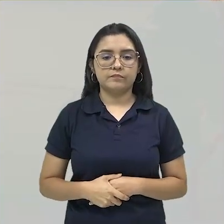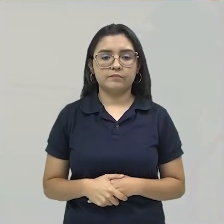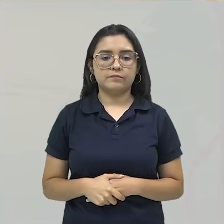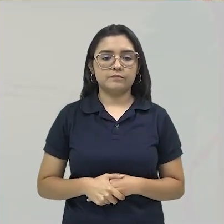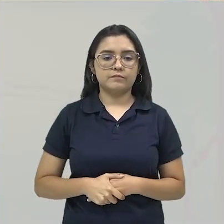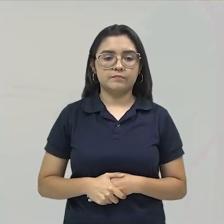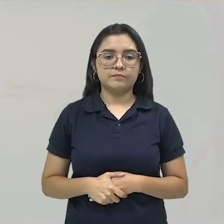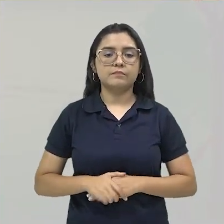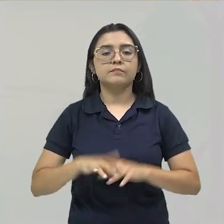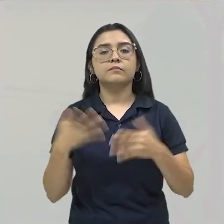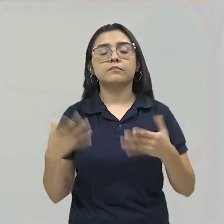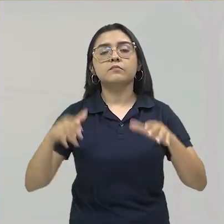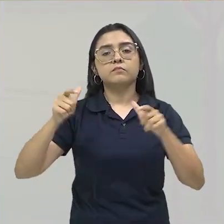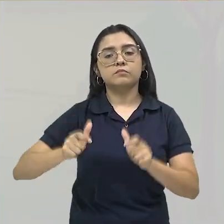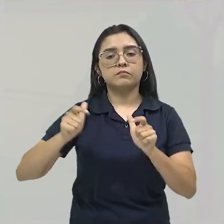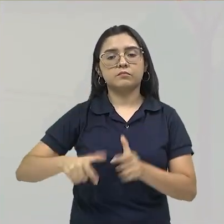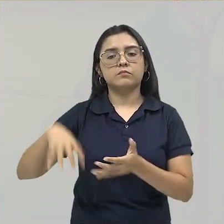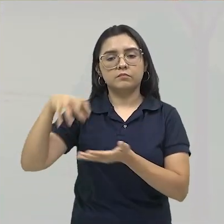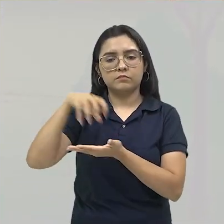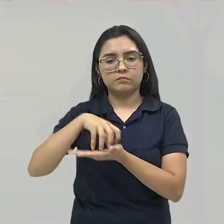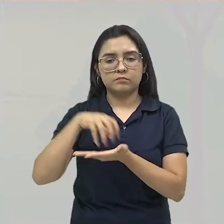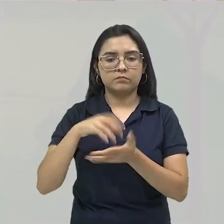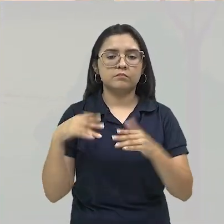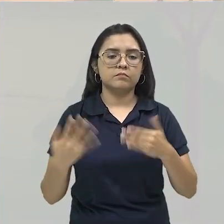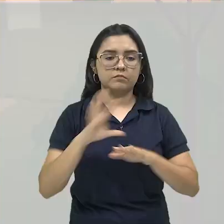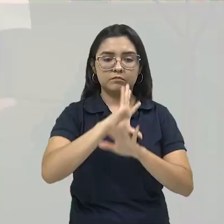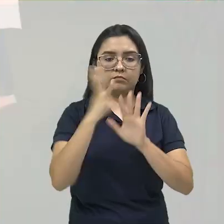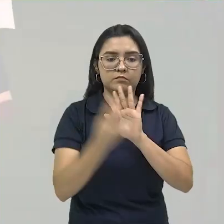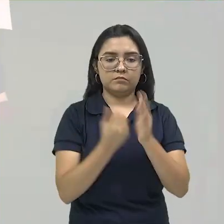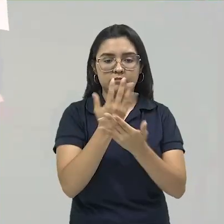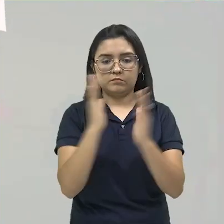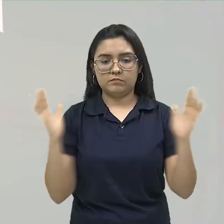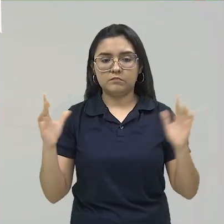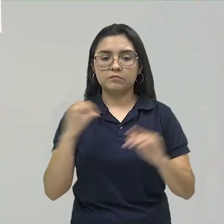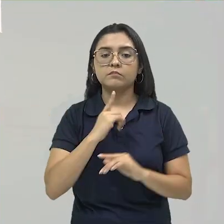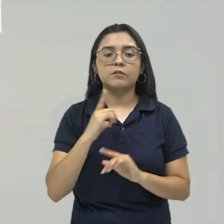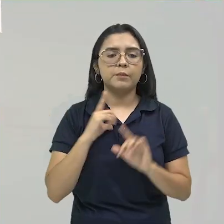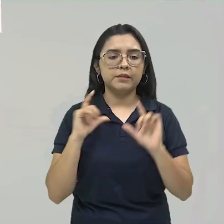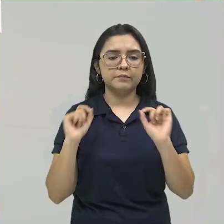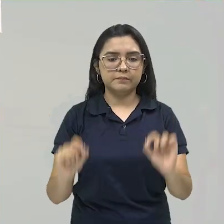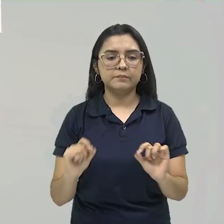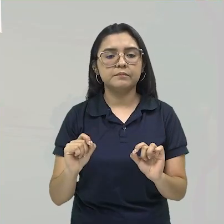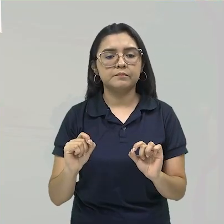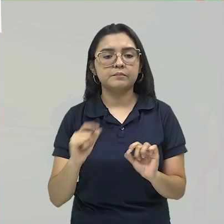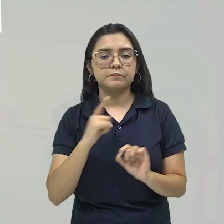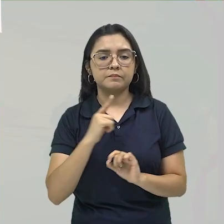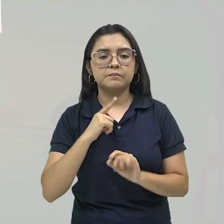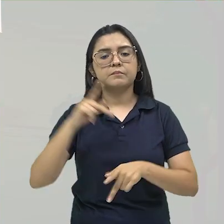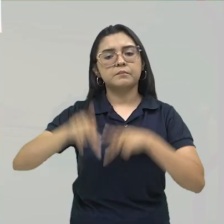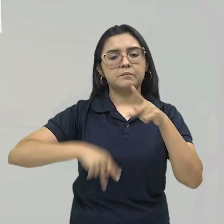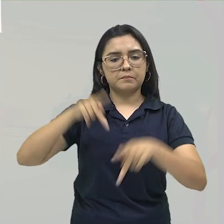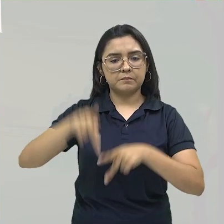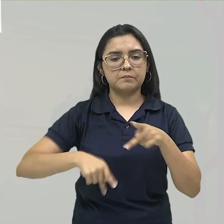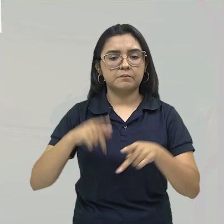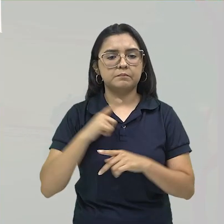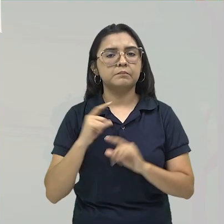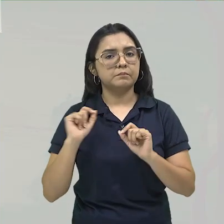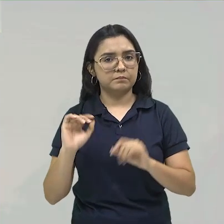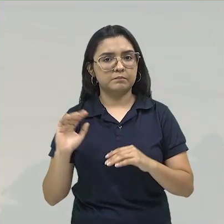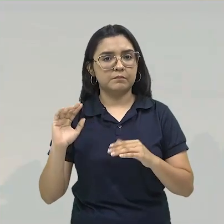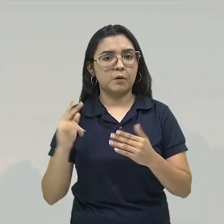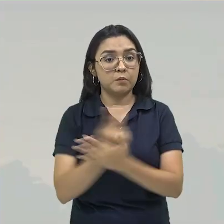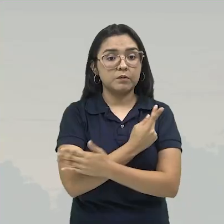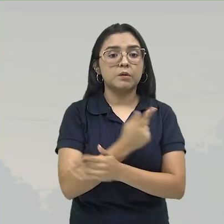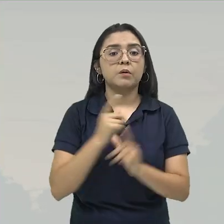Numa pequena aldeia no coração da floresta amazônica, um encontro inusitado estava prestes a acontecer.